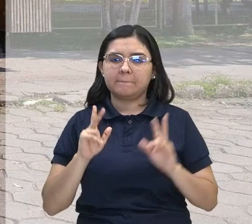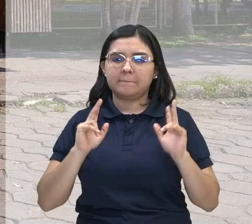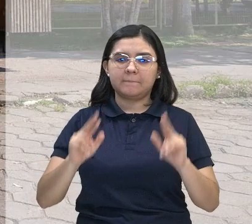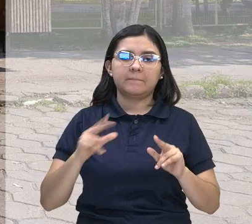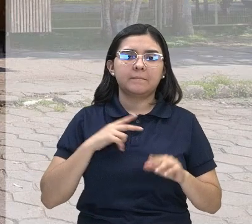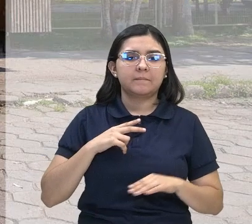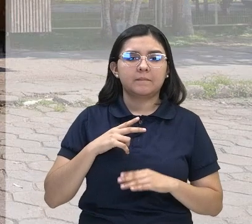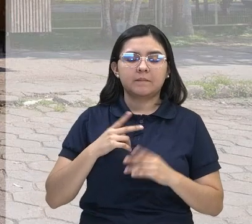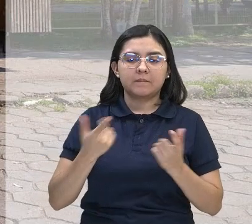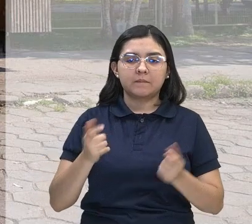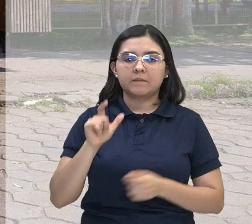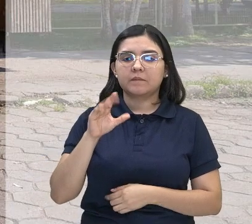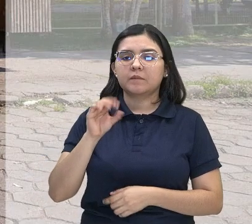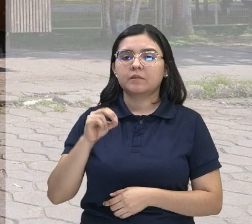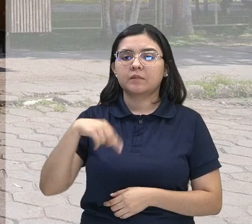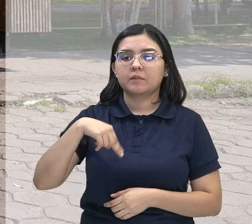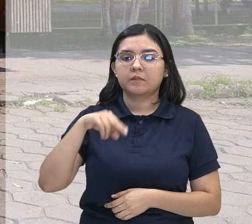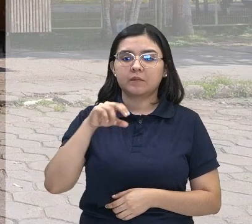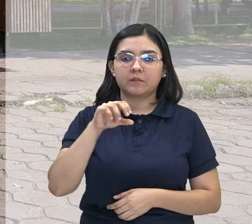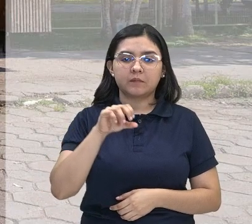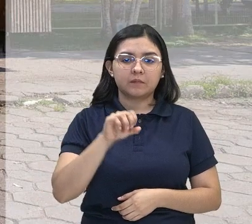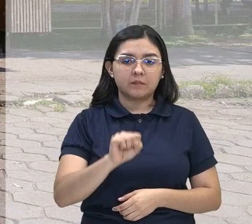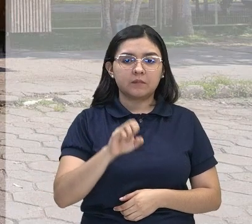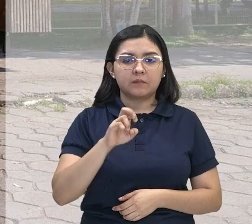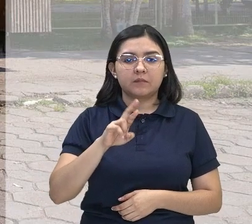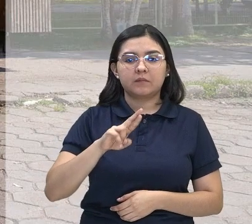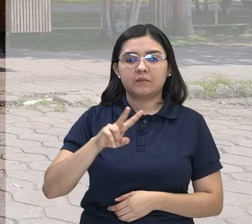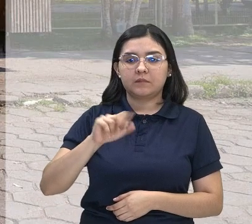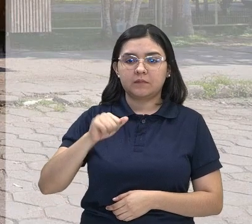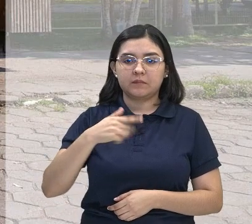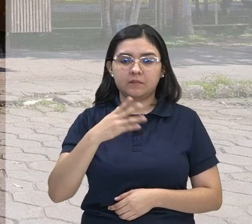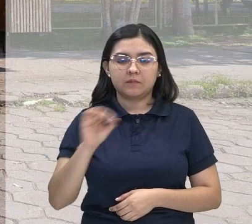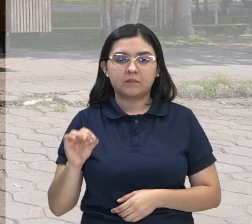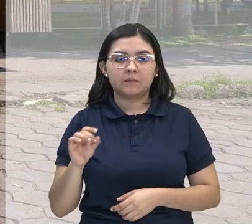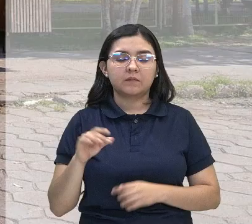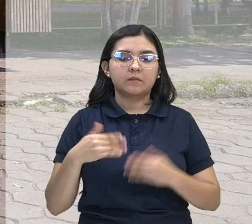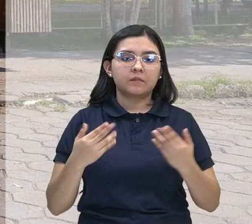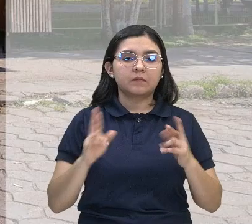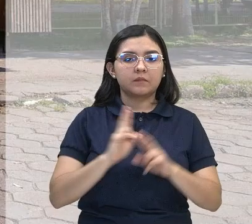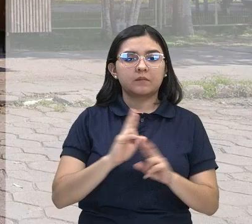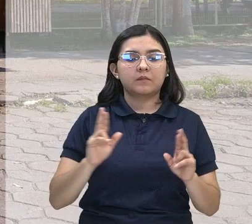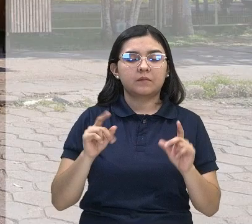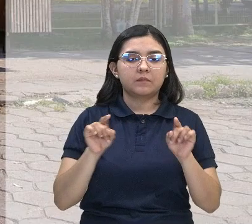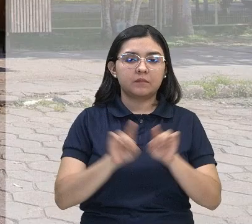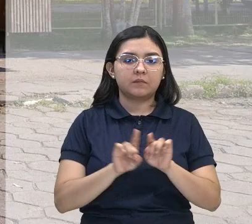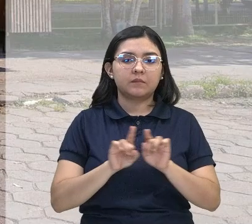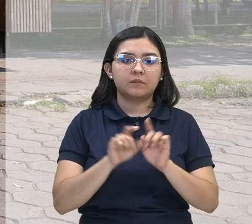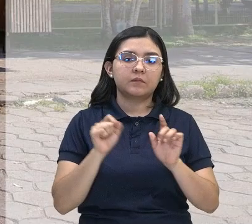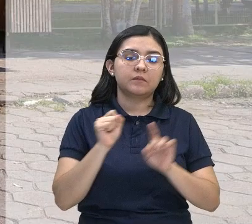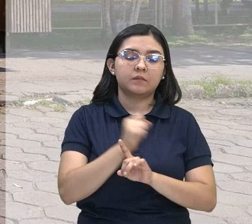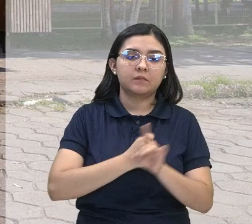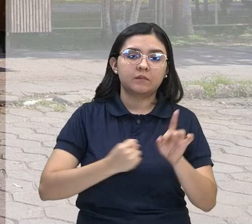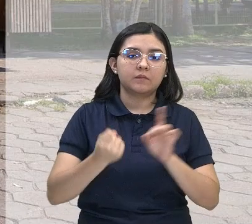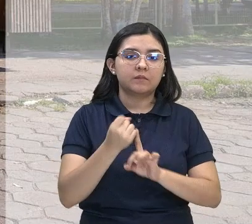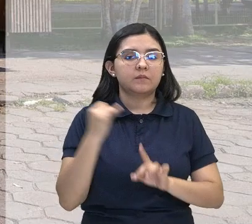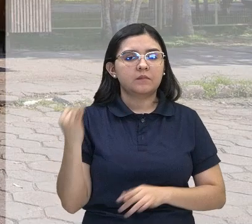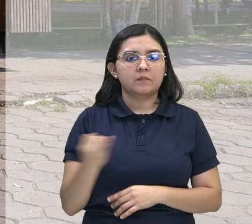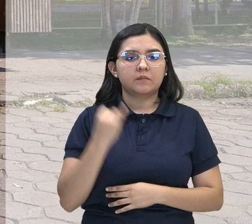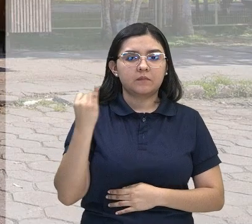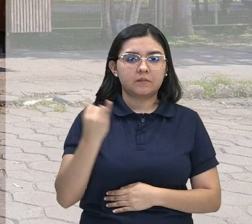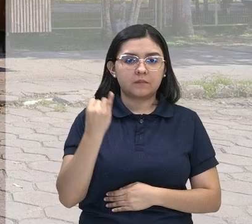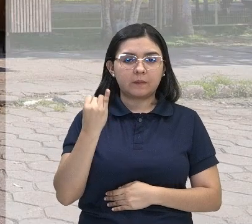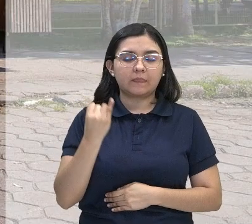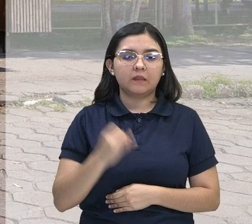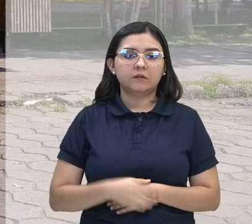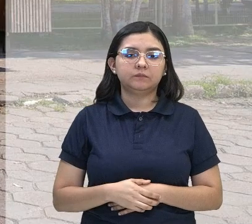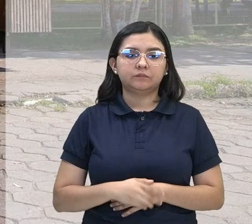unidades de conservação. A relação entre as áreas de preservação ambiental e a sociologia é